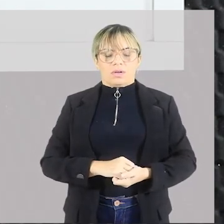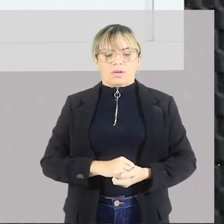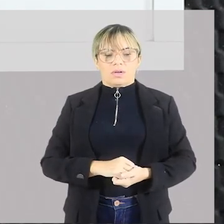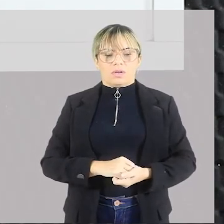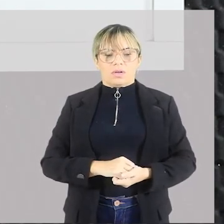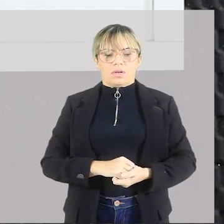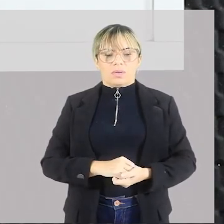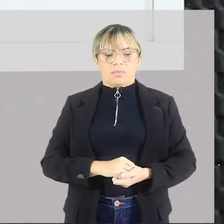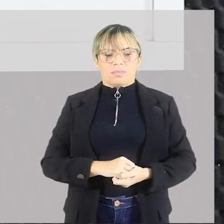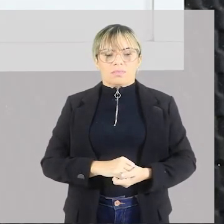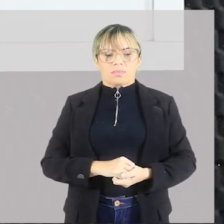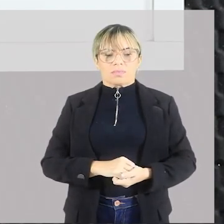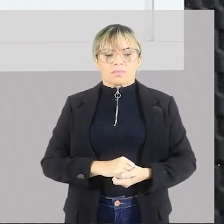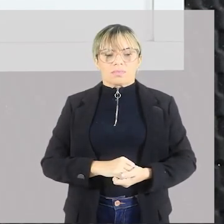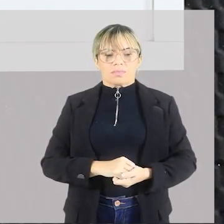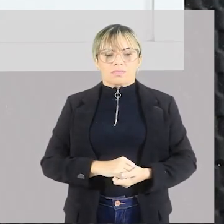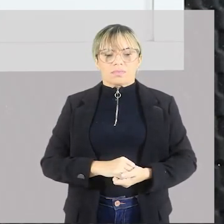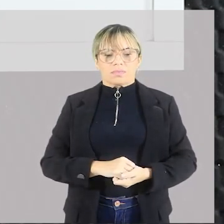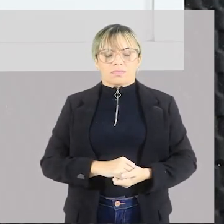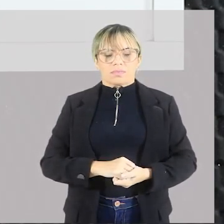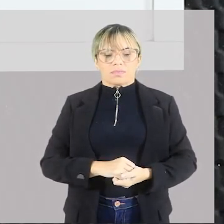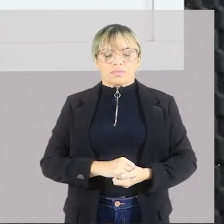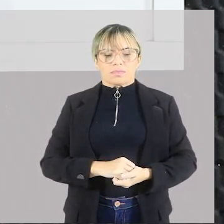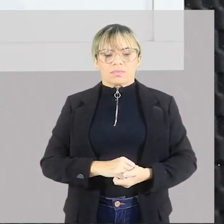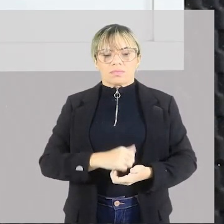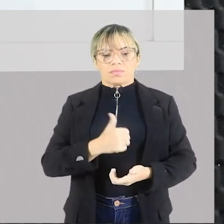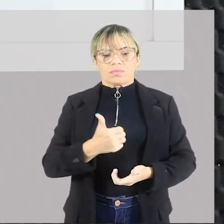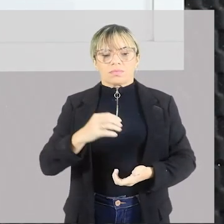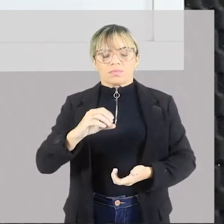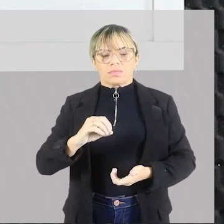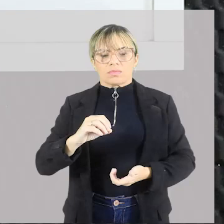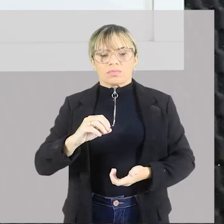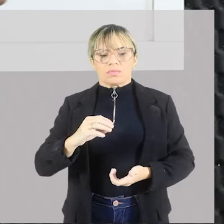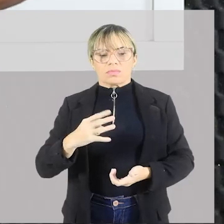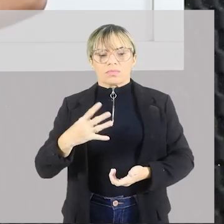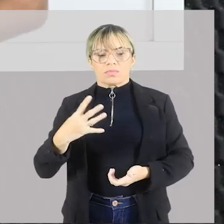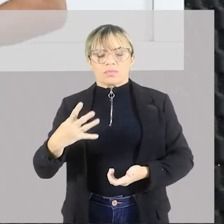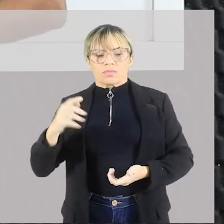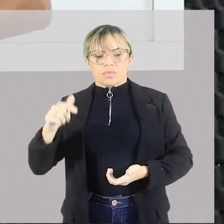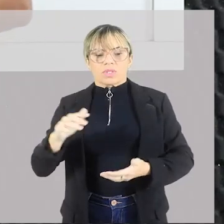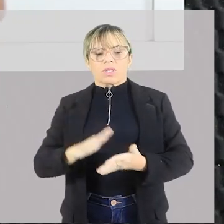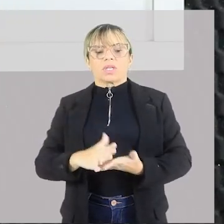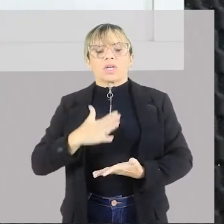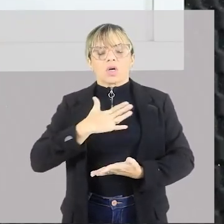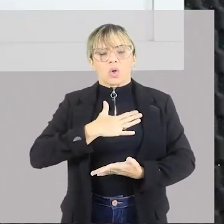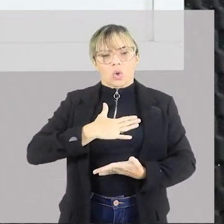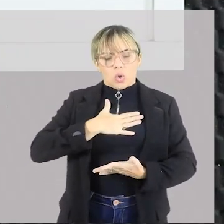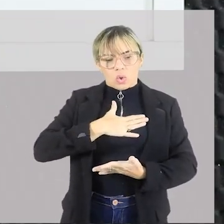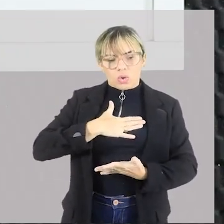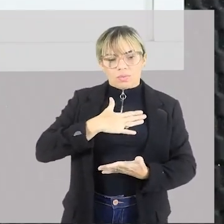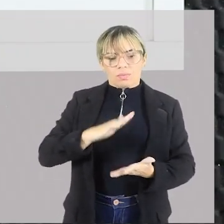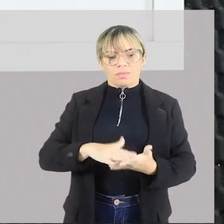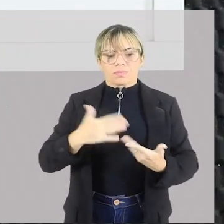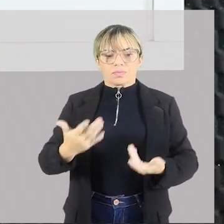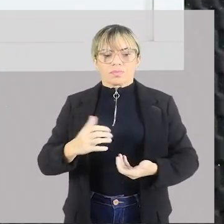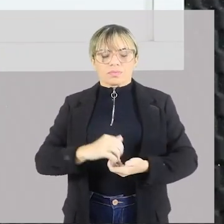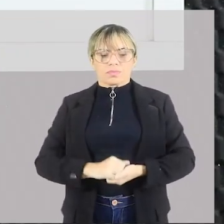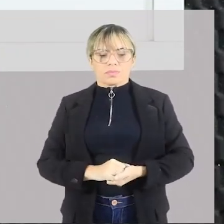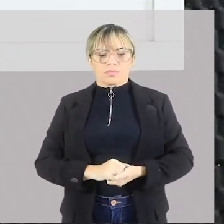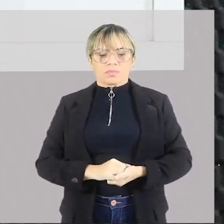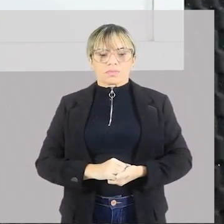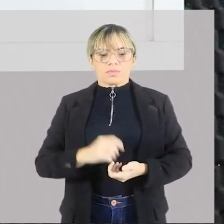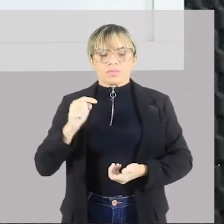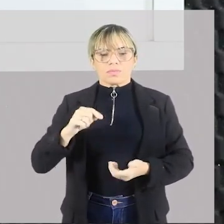104 das 120 e cores 104 agrada do cliente tá então a